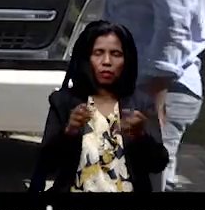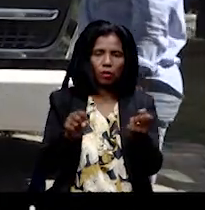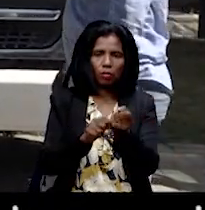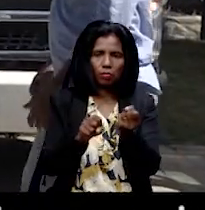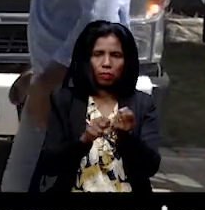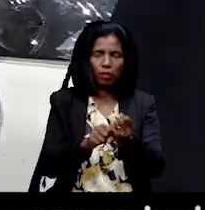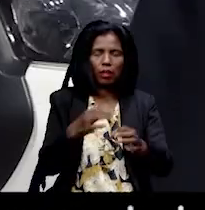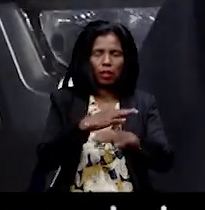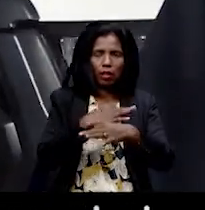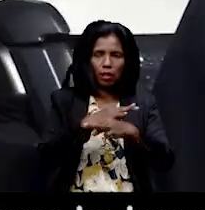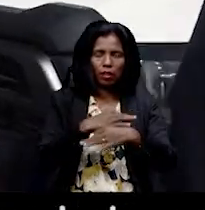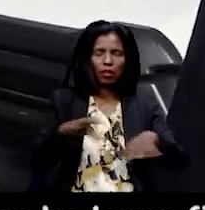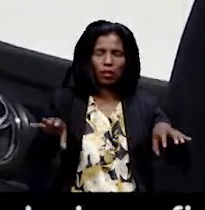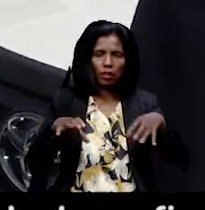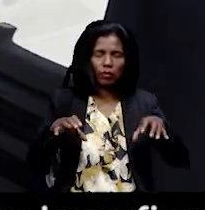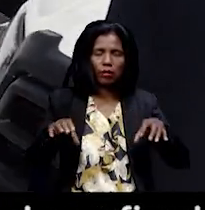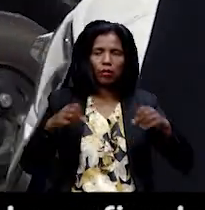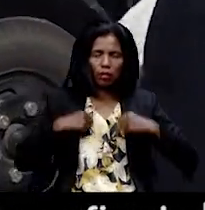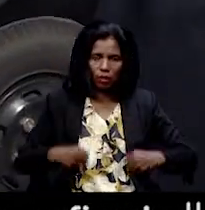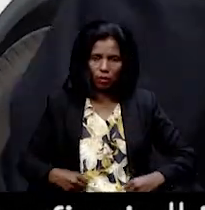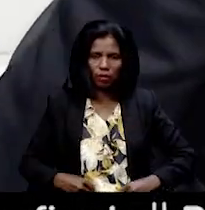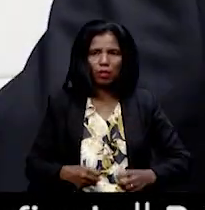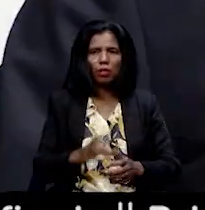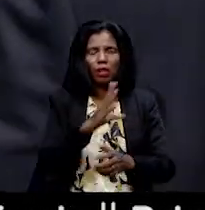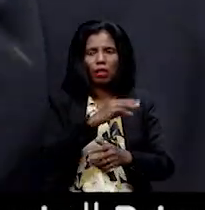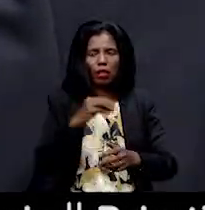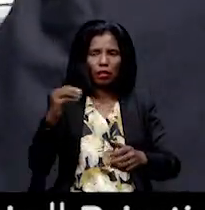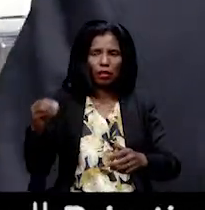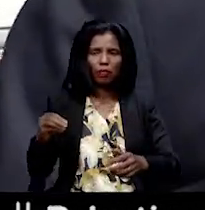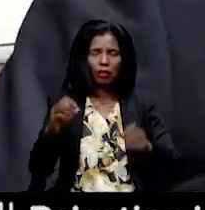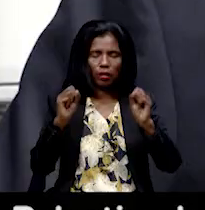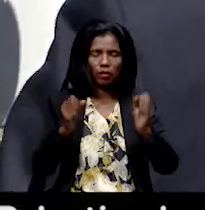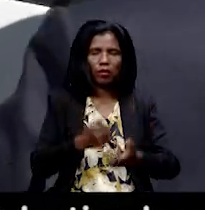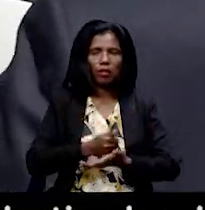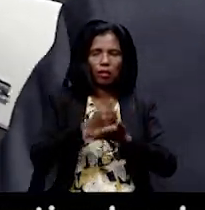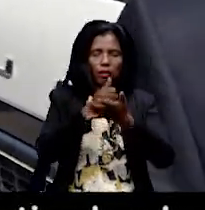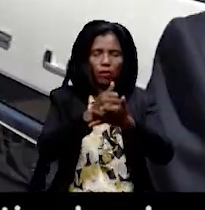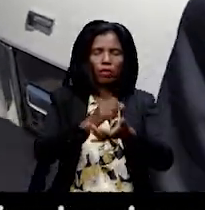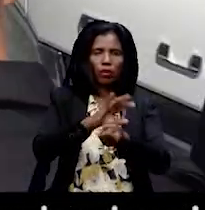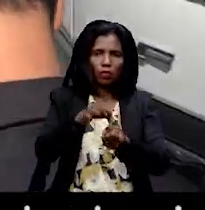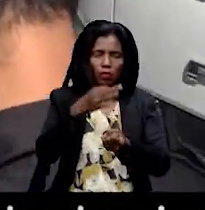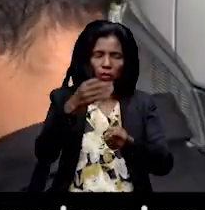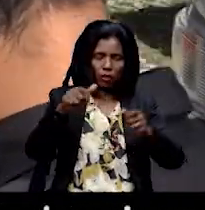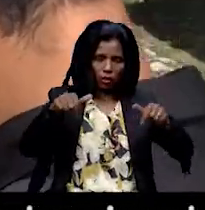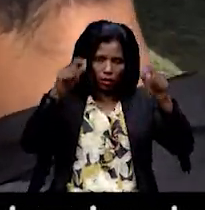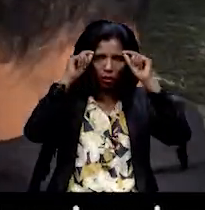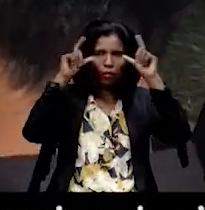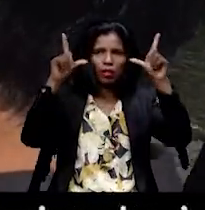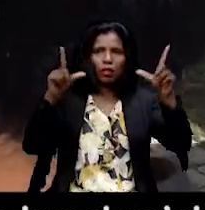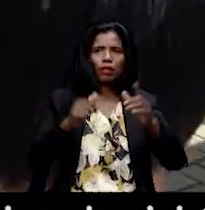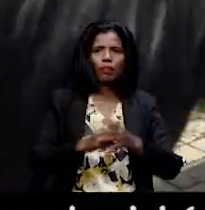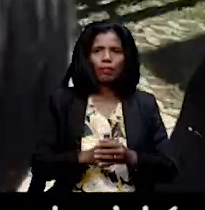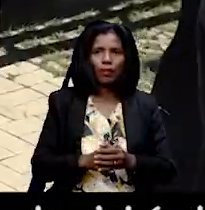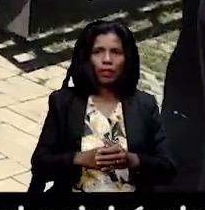suporta radia prestação serviço saúde nian, no mos, ato responde ba COVID-19 e Timor-Leste, no